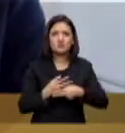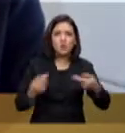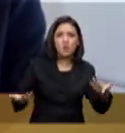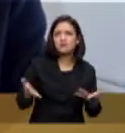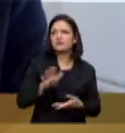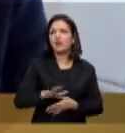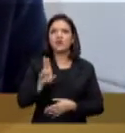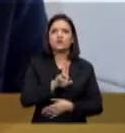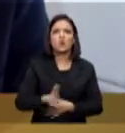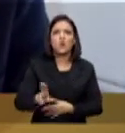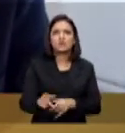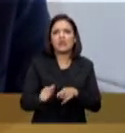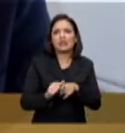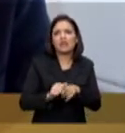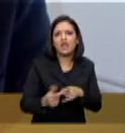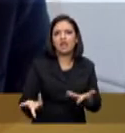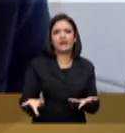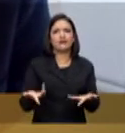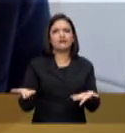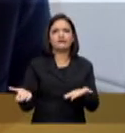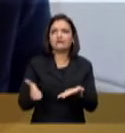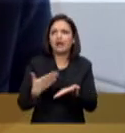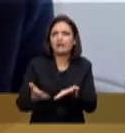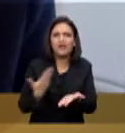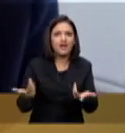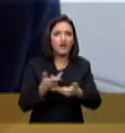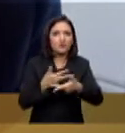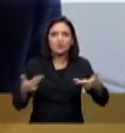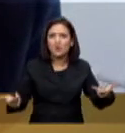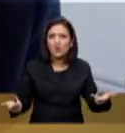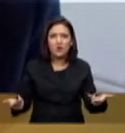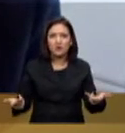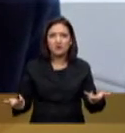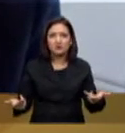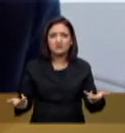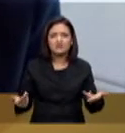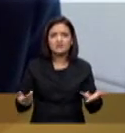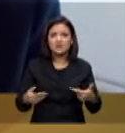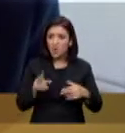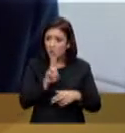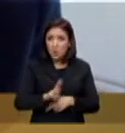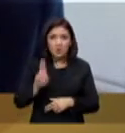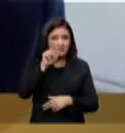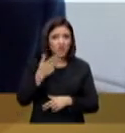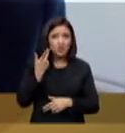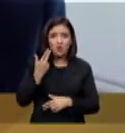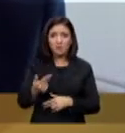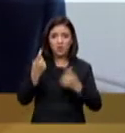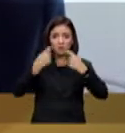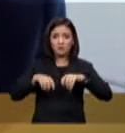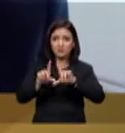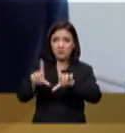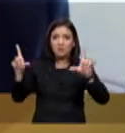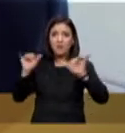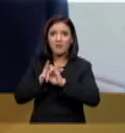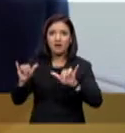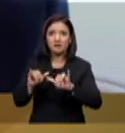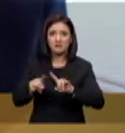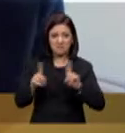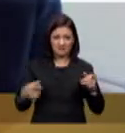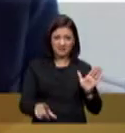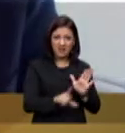tênis, sapatos, cadernos, estojos, independentemente de propaganda, essa lei, ela vai